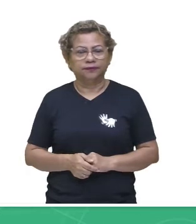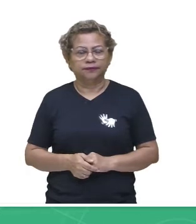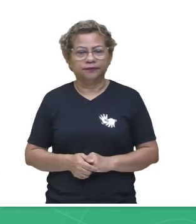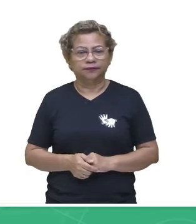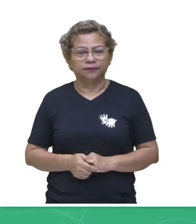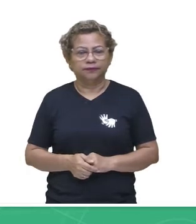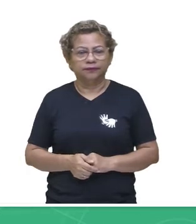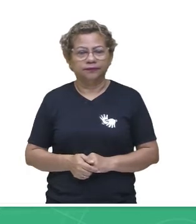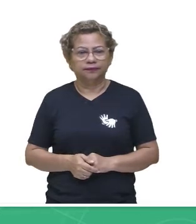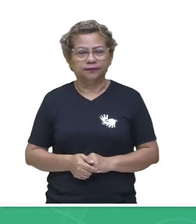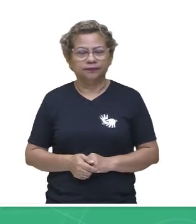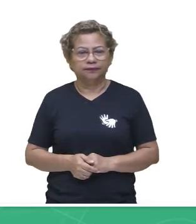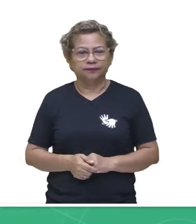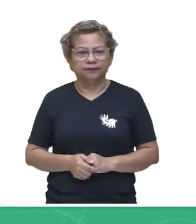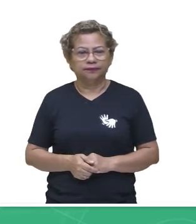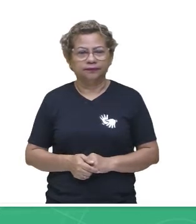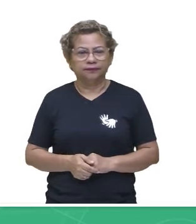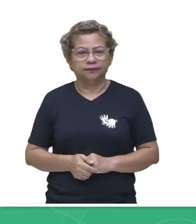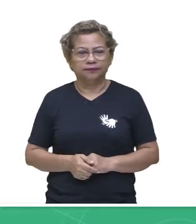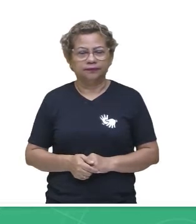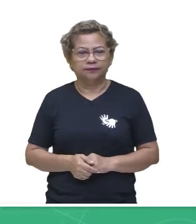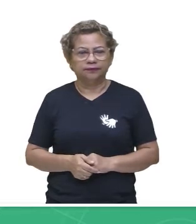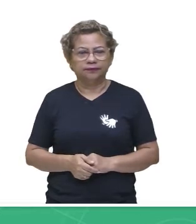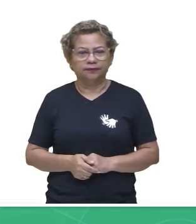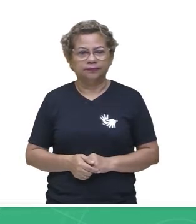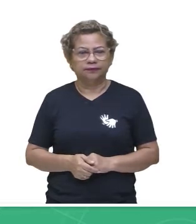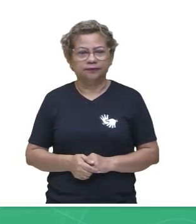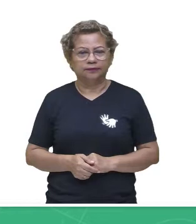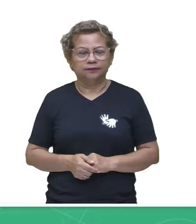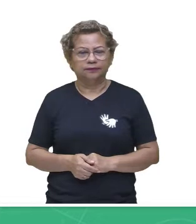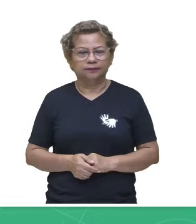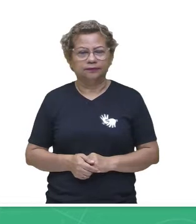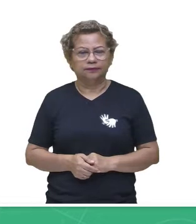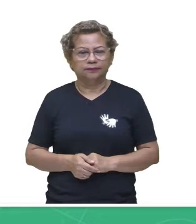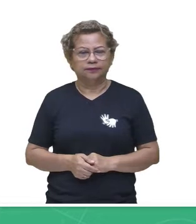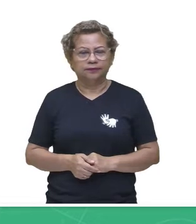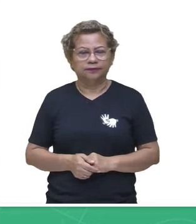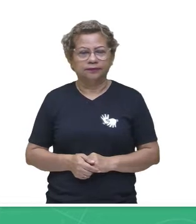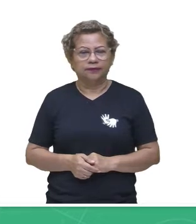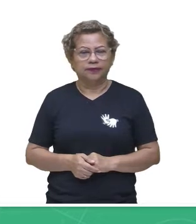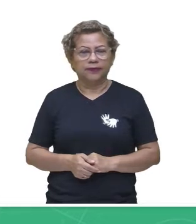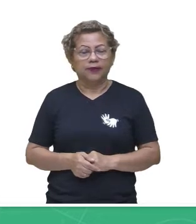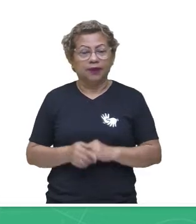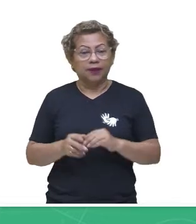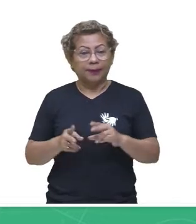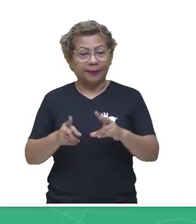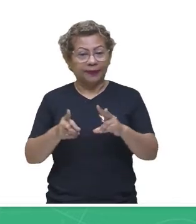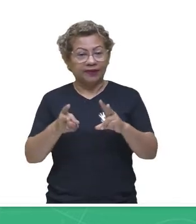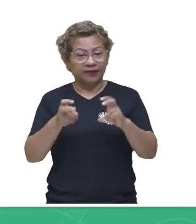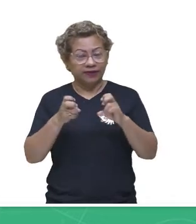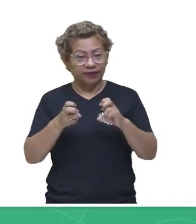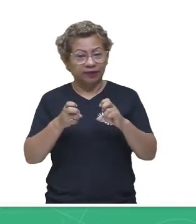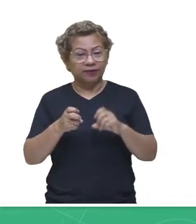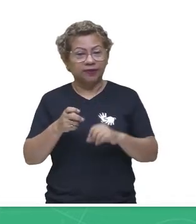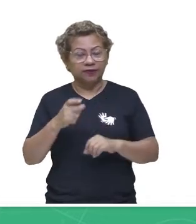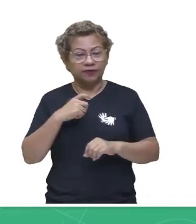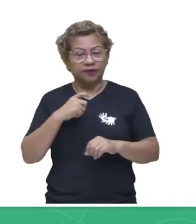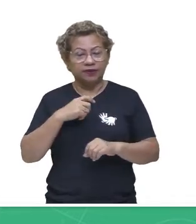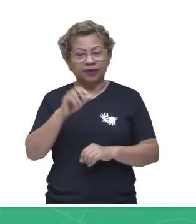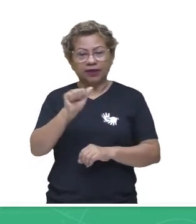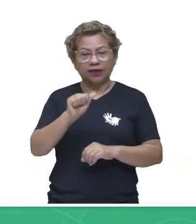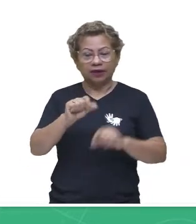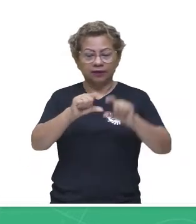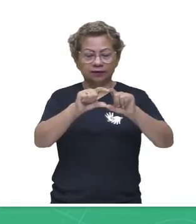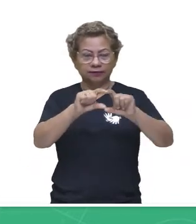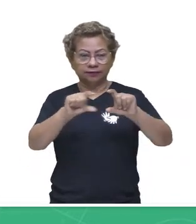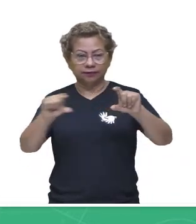da fonte. Verdadeiro ou falso? Próxima, uma característica do período foi o domínio